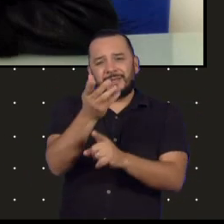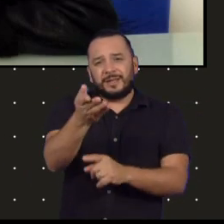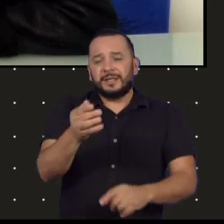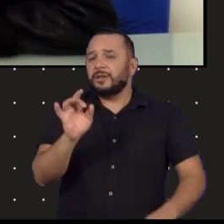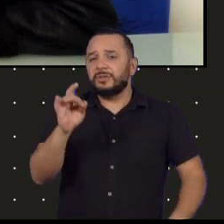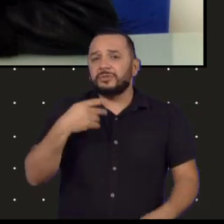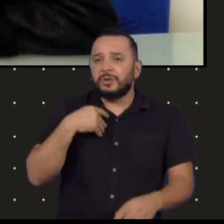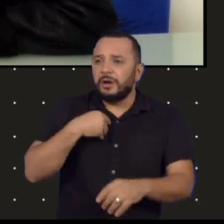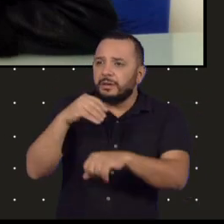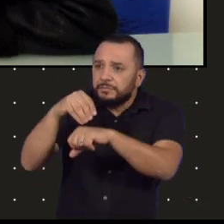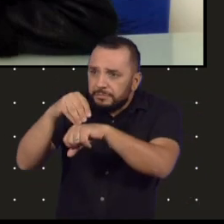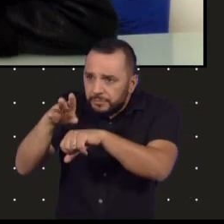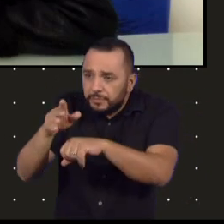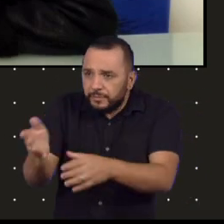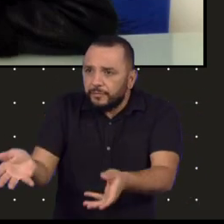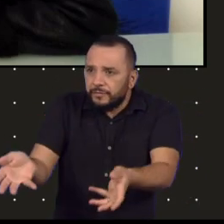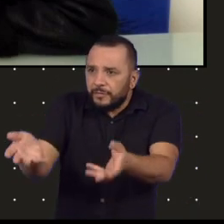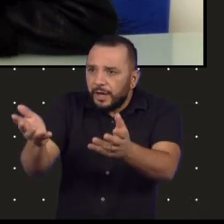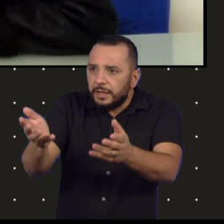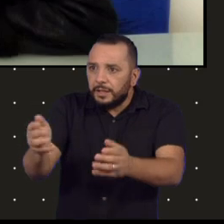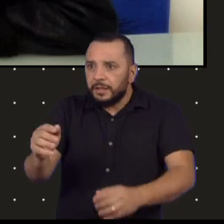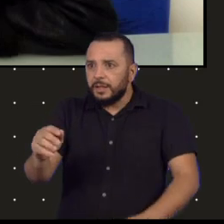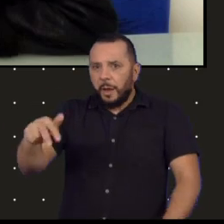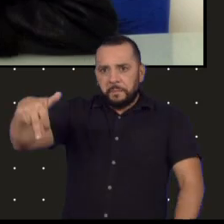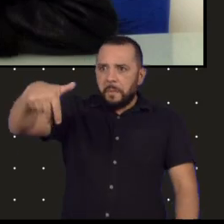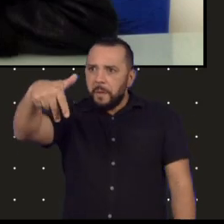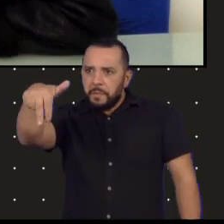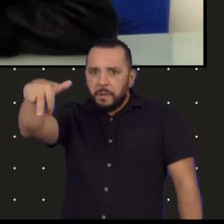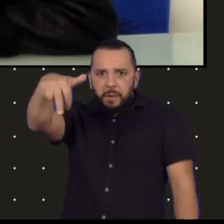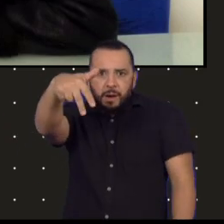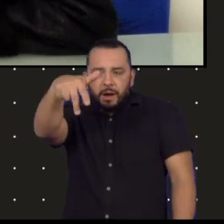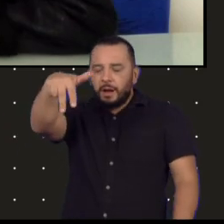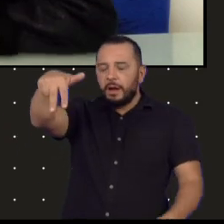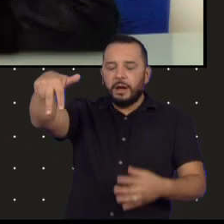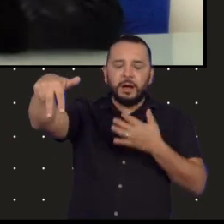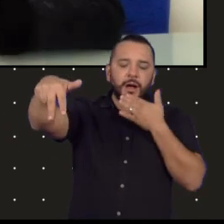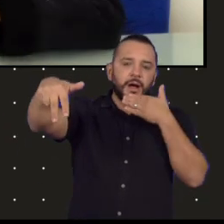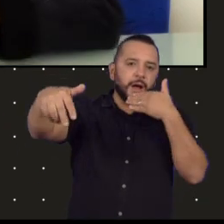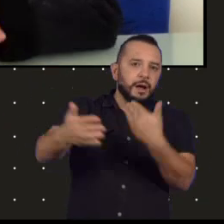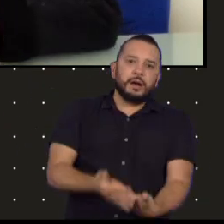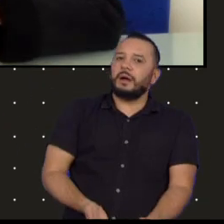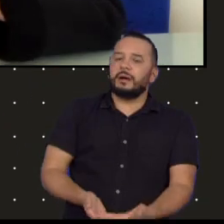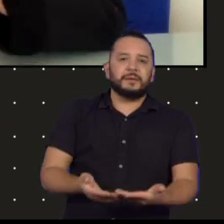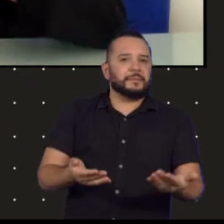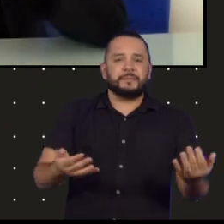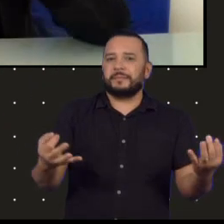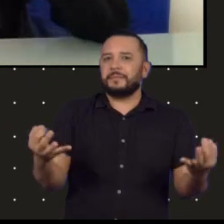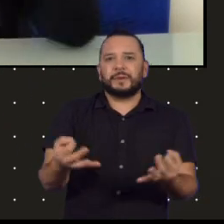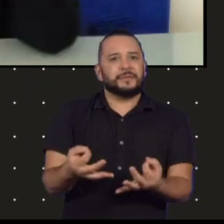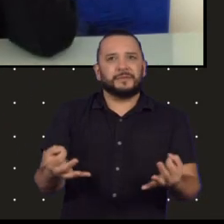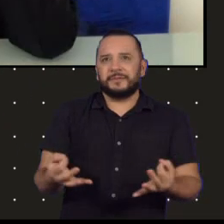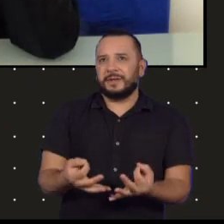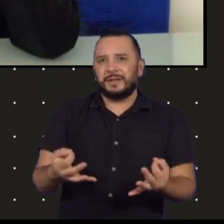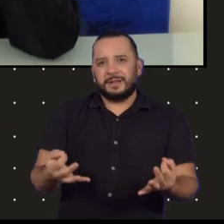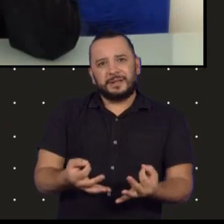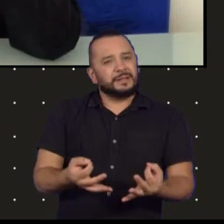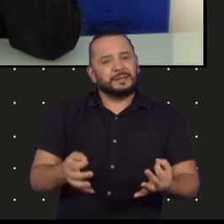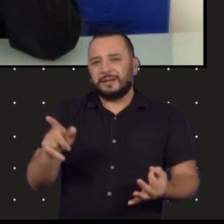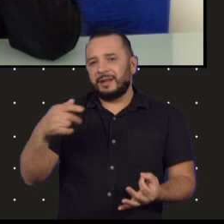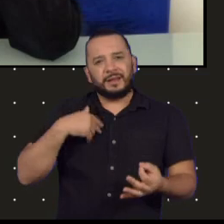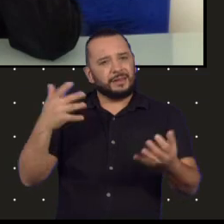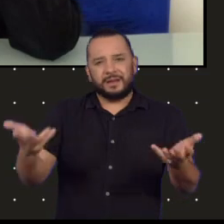comando ou um desafio e a Beth surge com